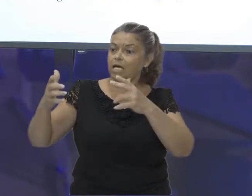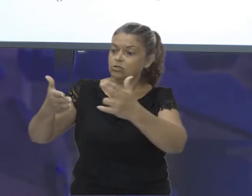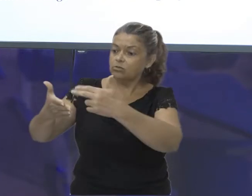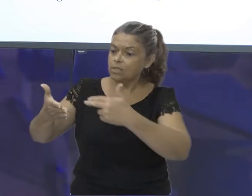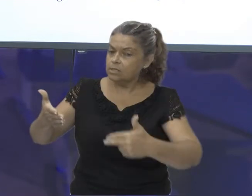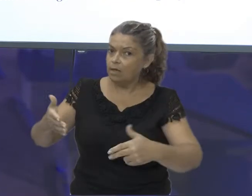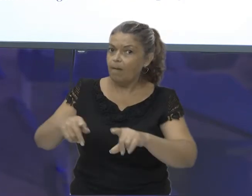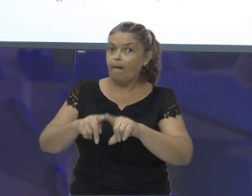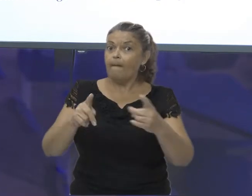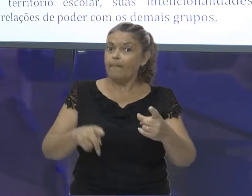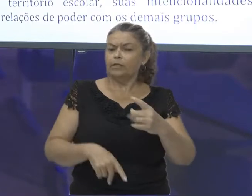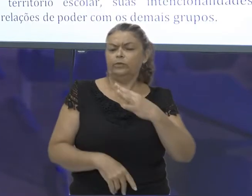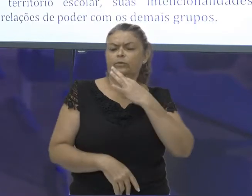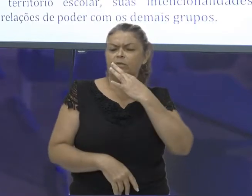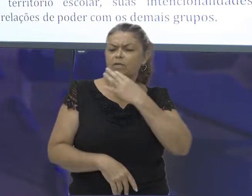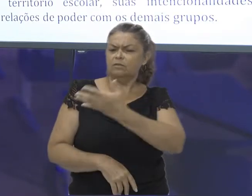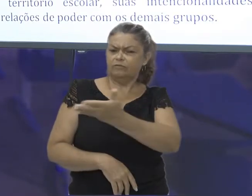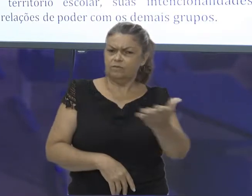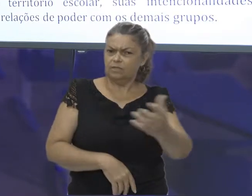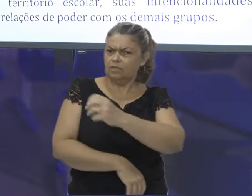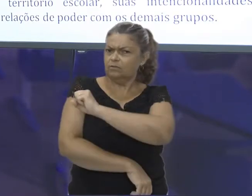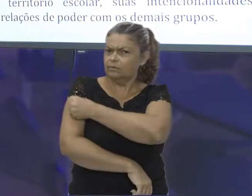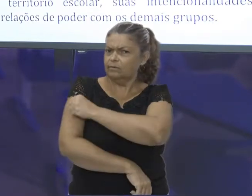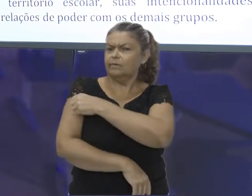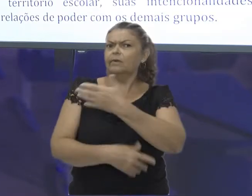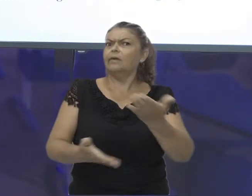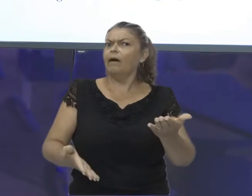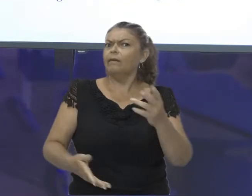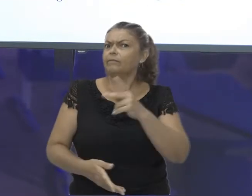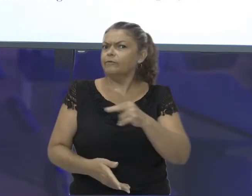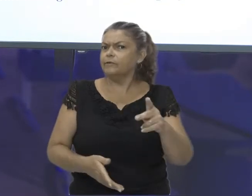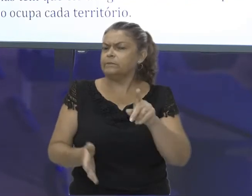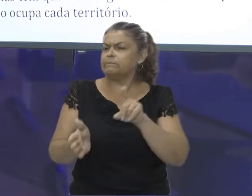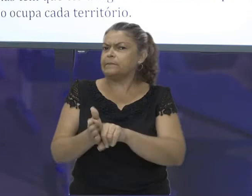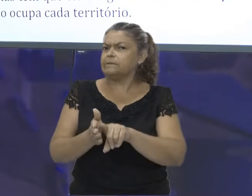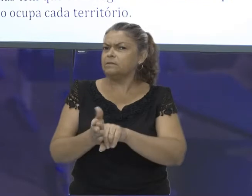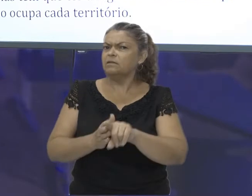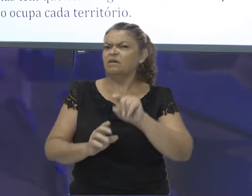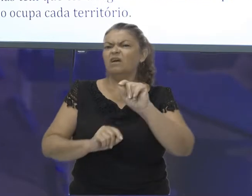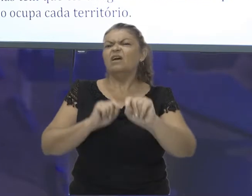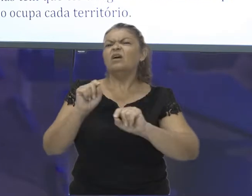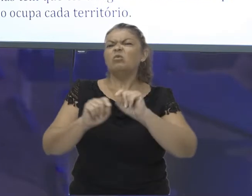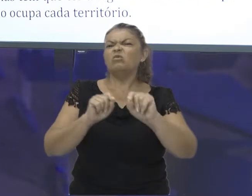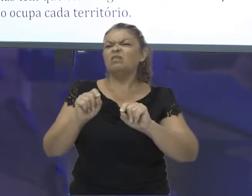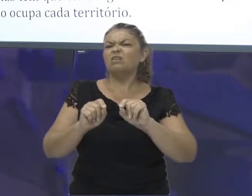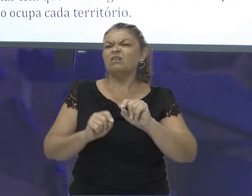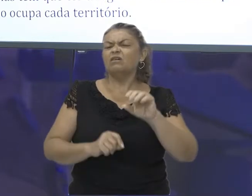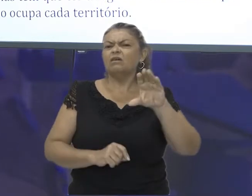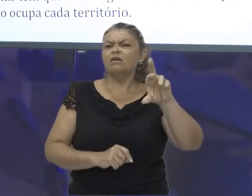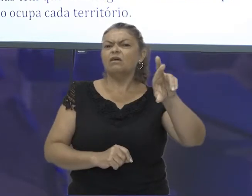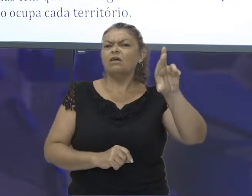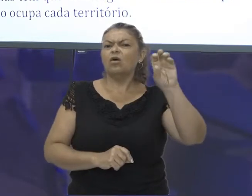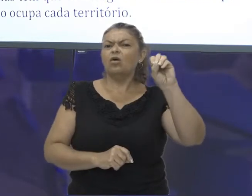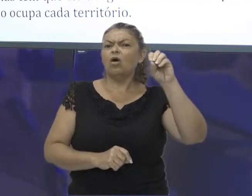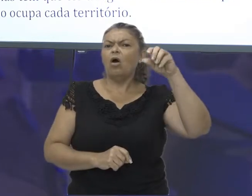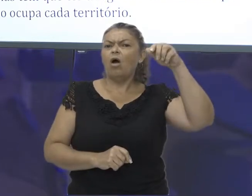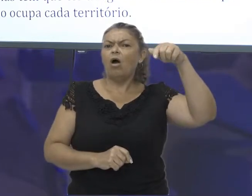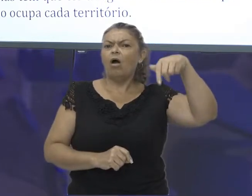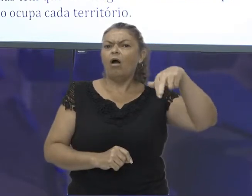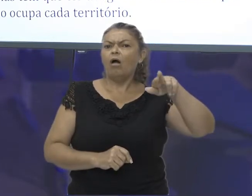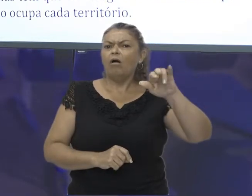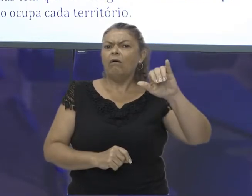que muita gente está perguntando, e aí, professora, o que é um croquis? Tá